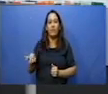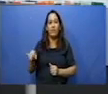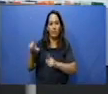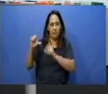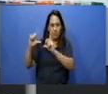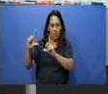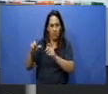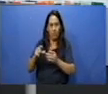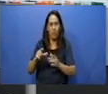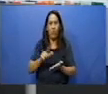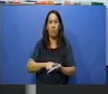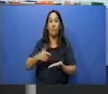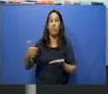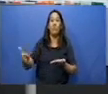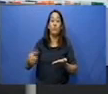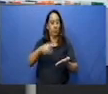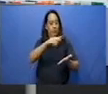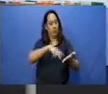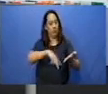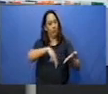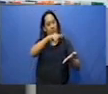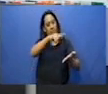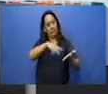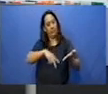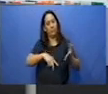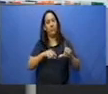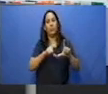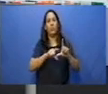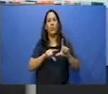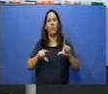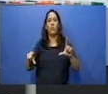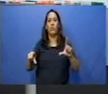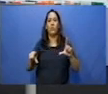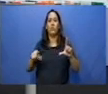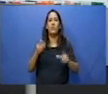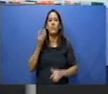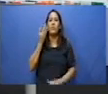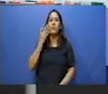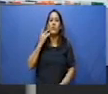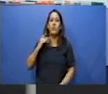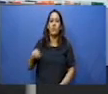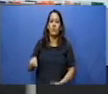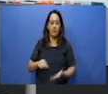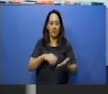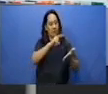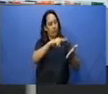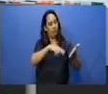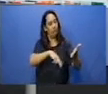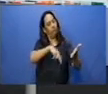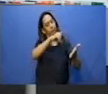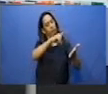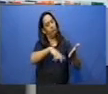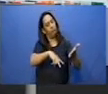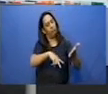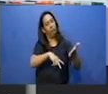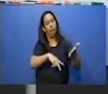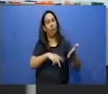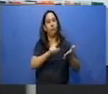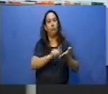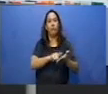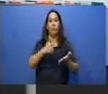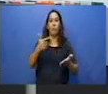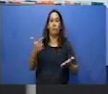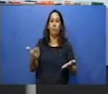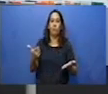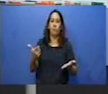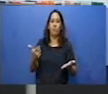jornal. E aí a legenda é criança lendo notícia em jornal. Essas crianças aqui